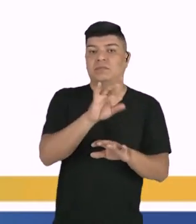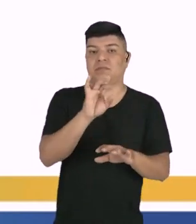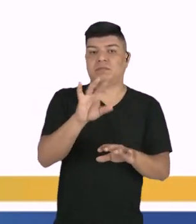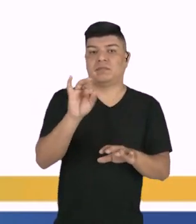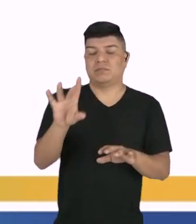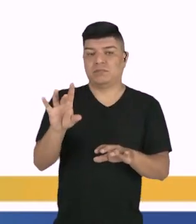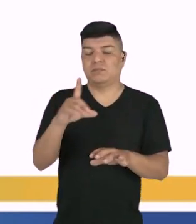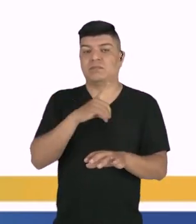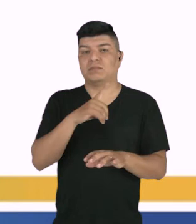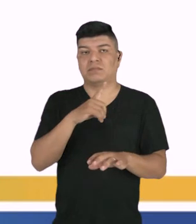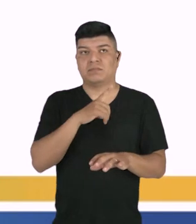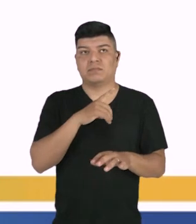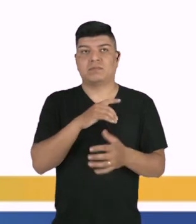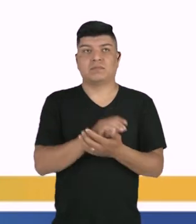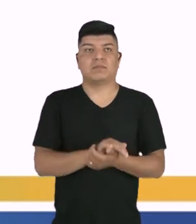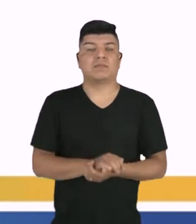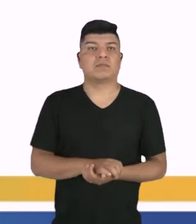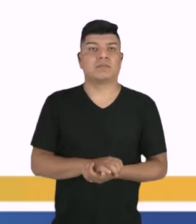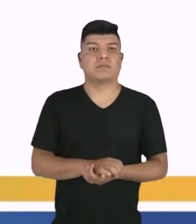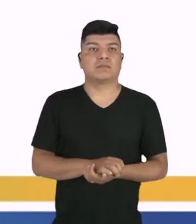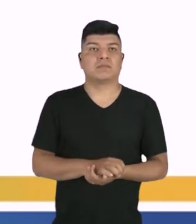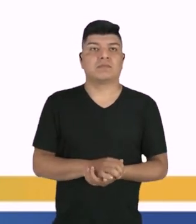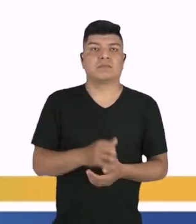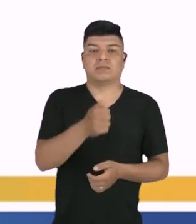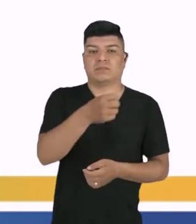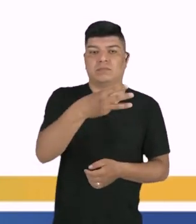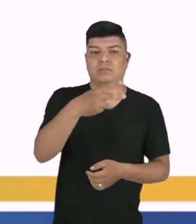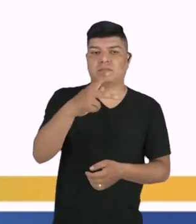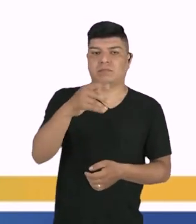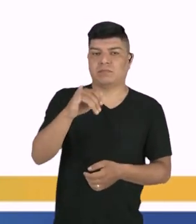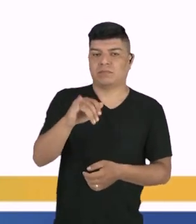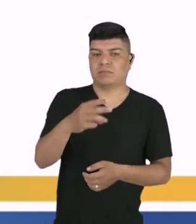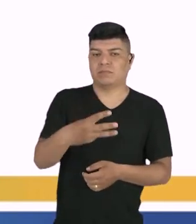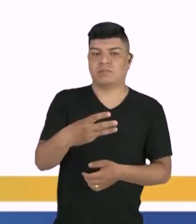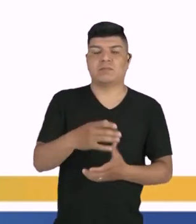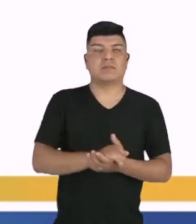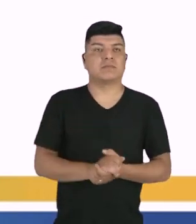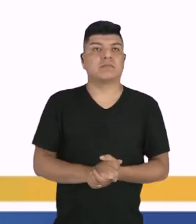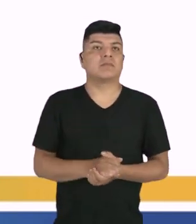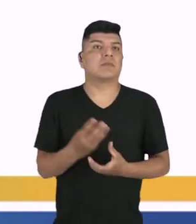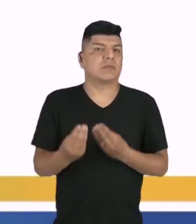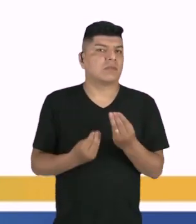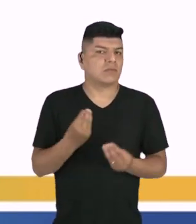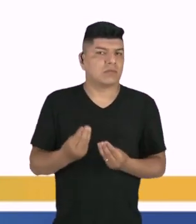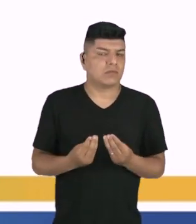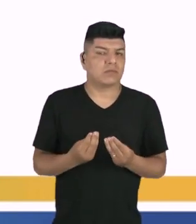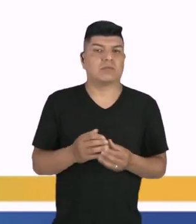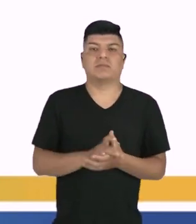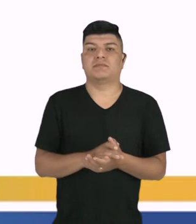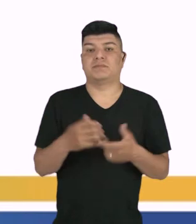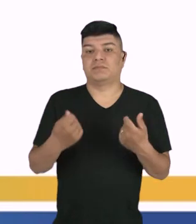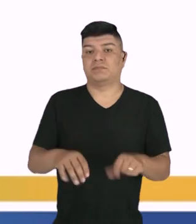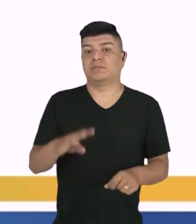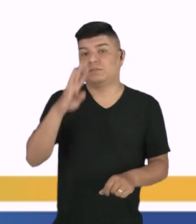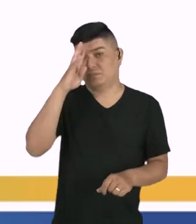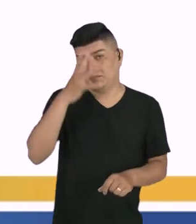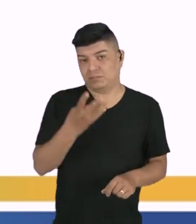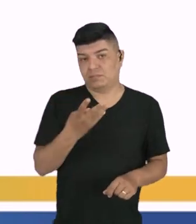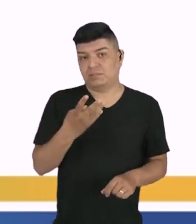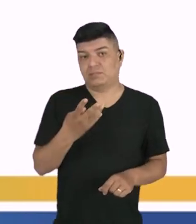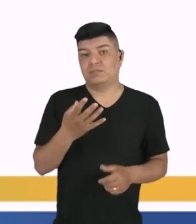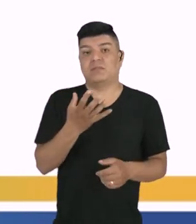dos arcos congruentes a 13π sobre 3. Como é que fazemos isso? Nós temos que descobrir o número